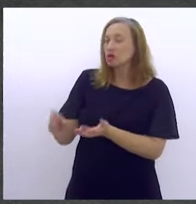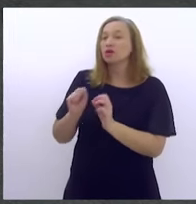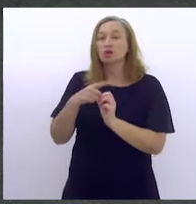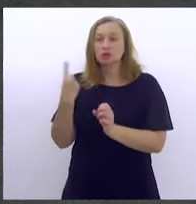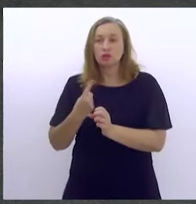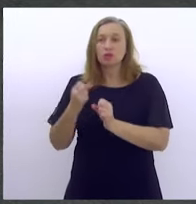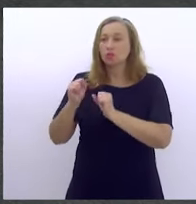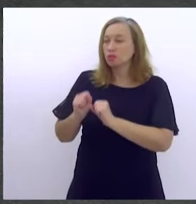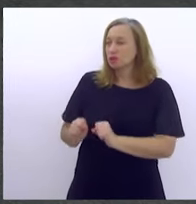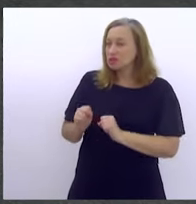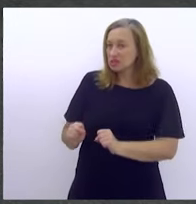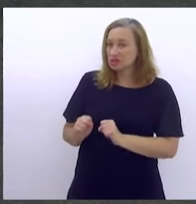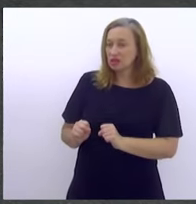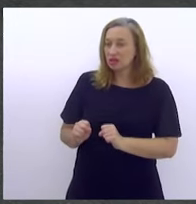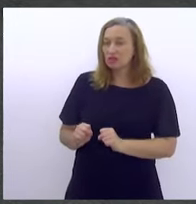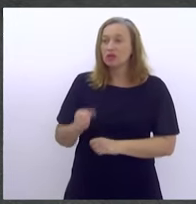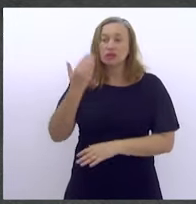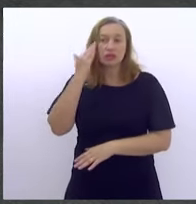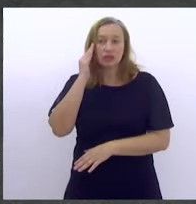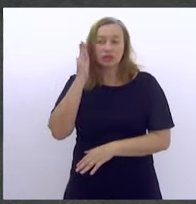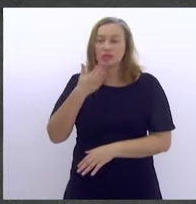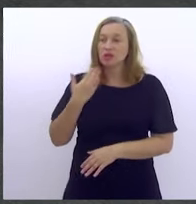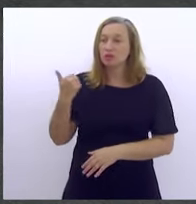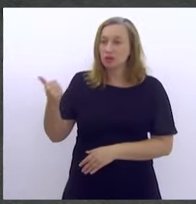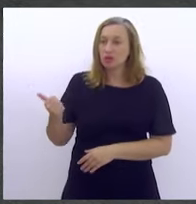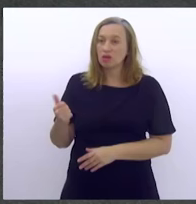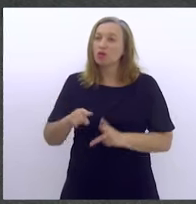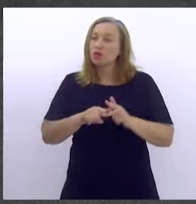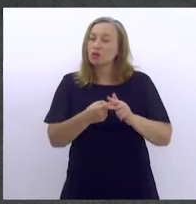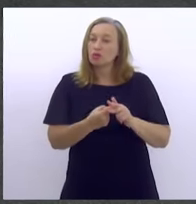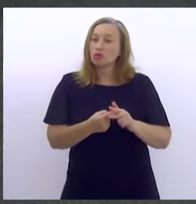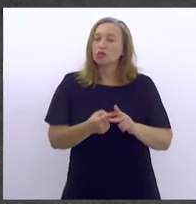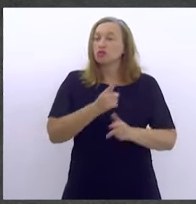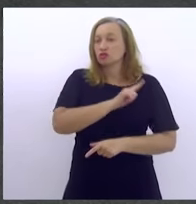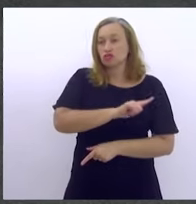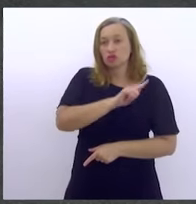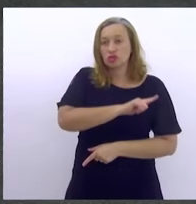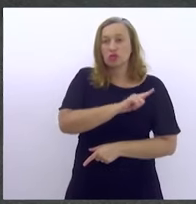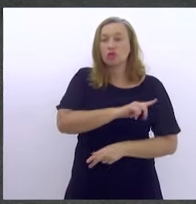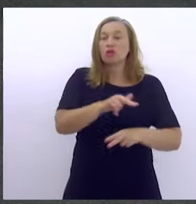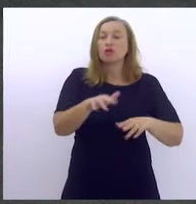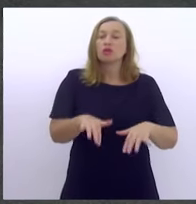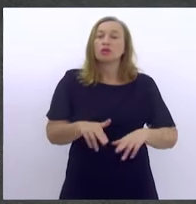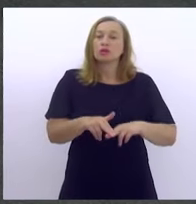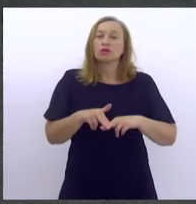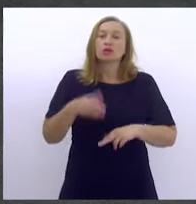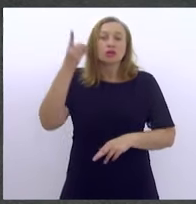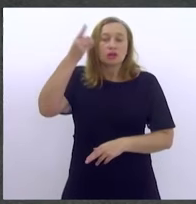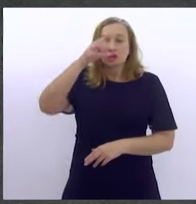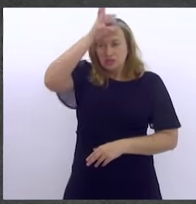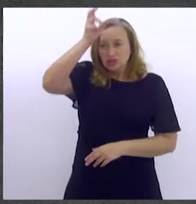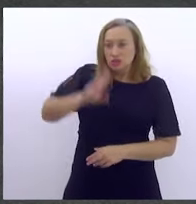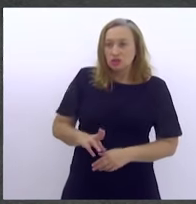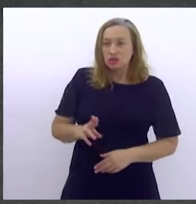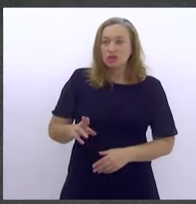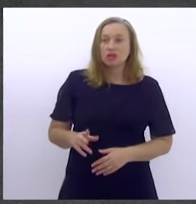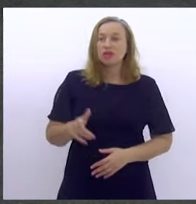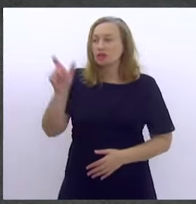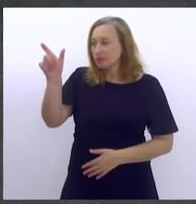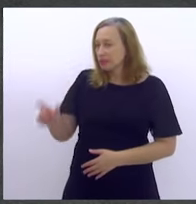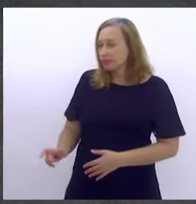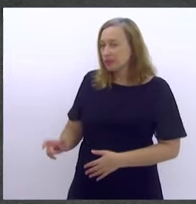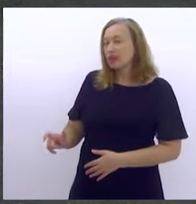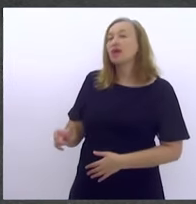então, levar esse entendimento do termo de ajuste de gestão. Com isso, deputada Tia Ju, a senhora que lutou tanto